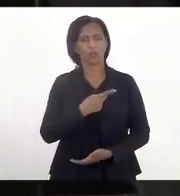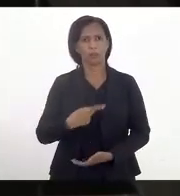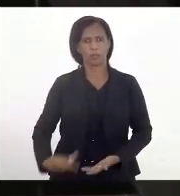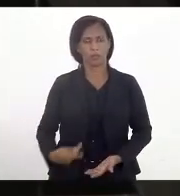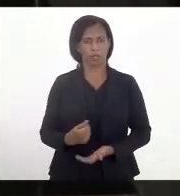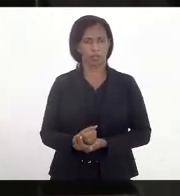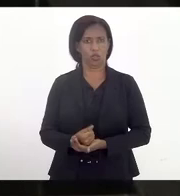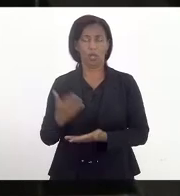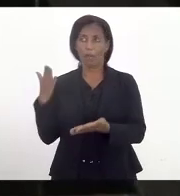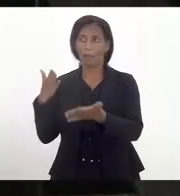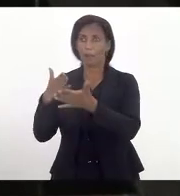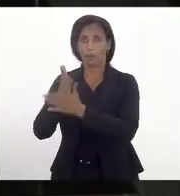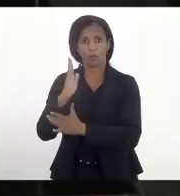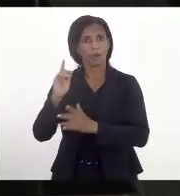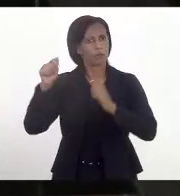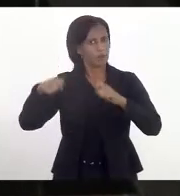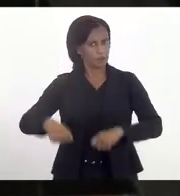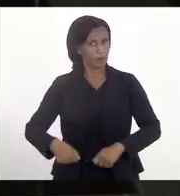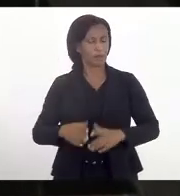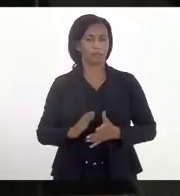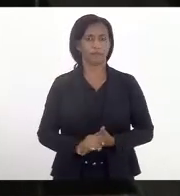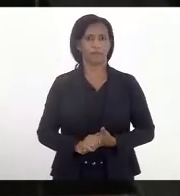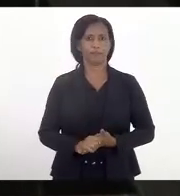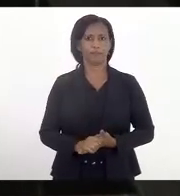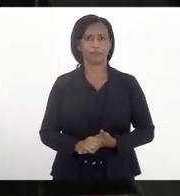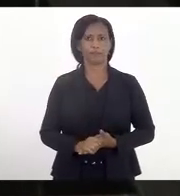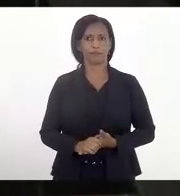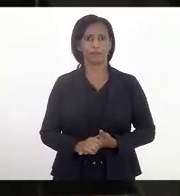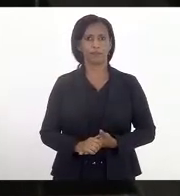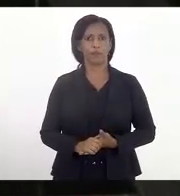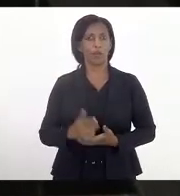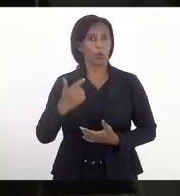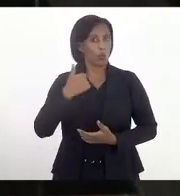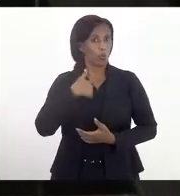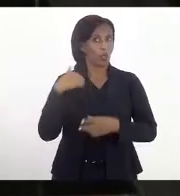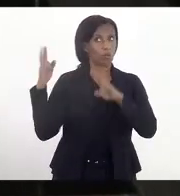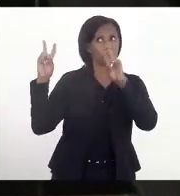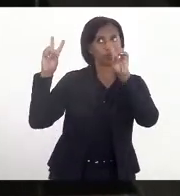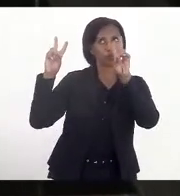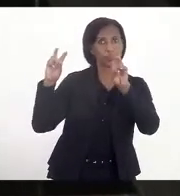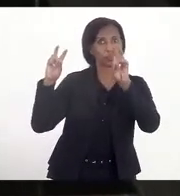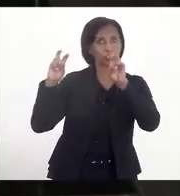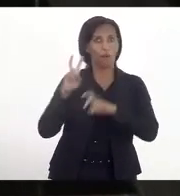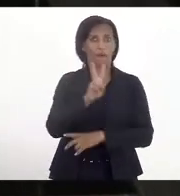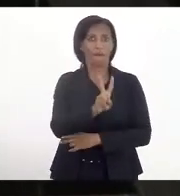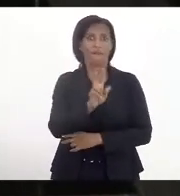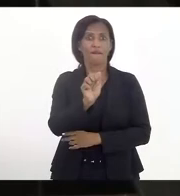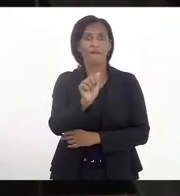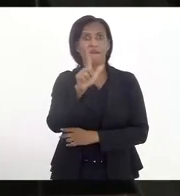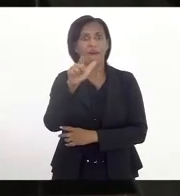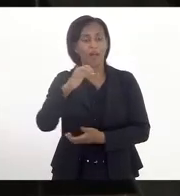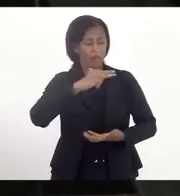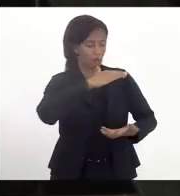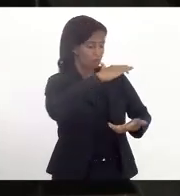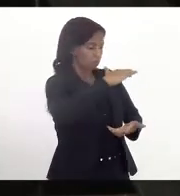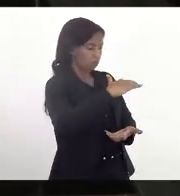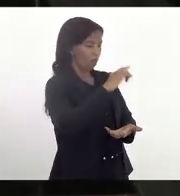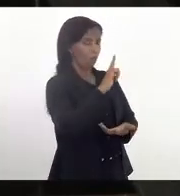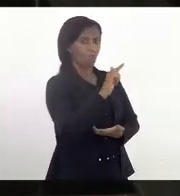aprovamos aqui aquilo que eu intitulo o vale botijão